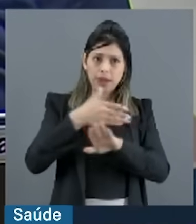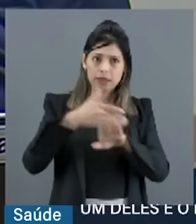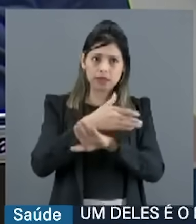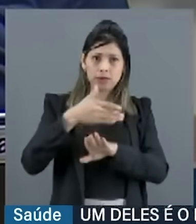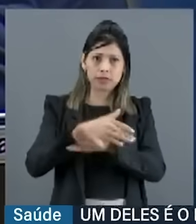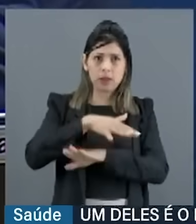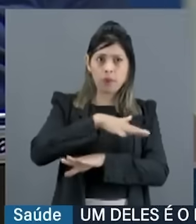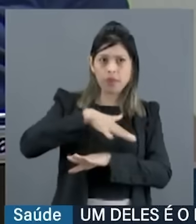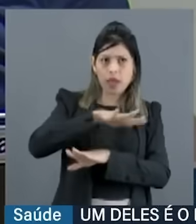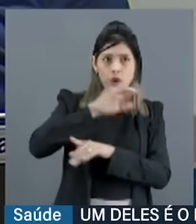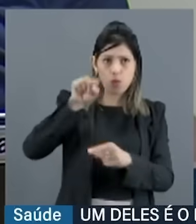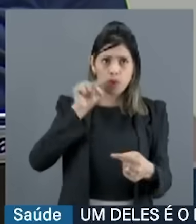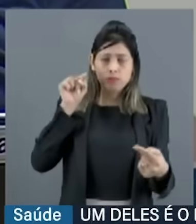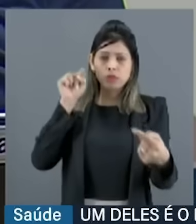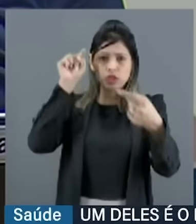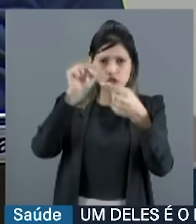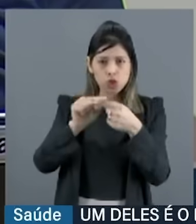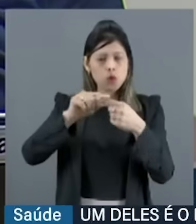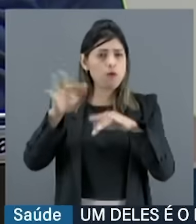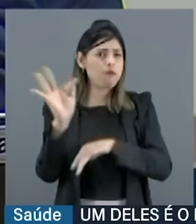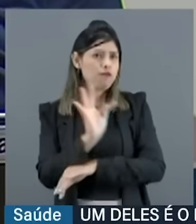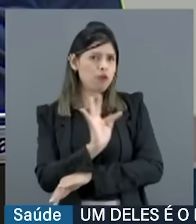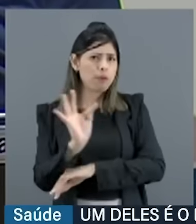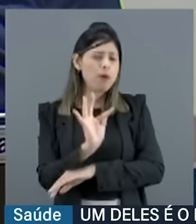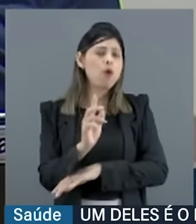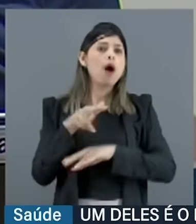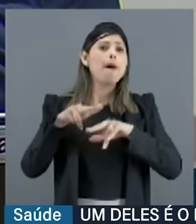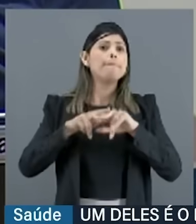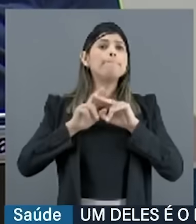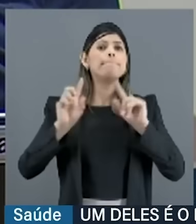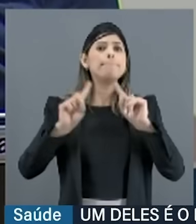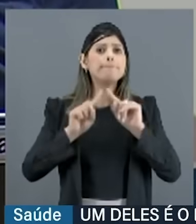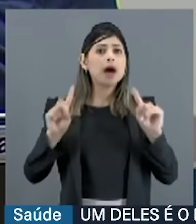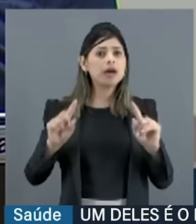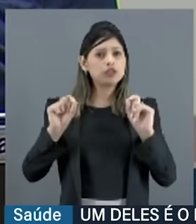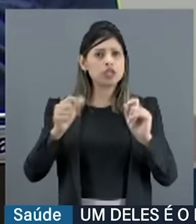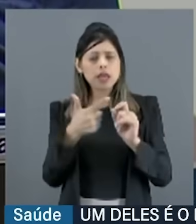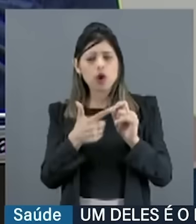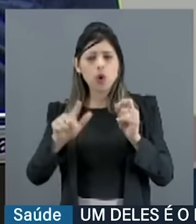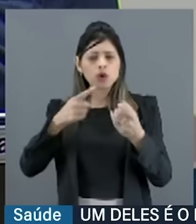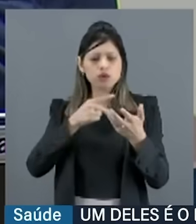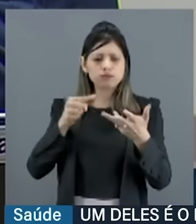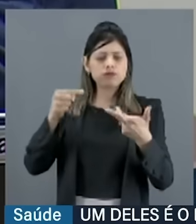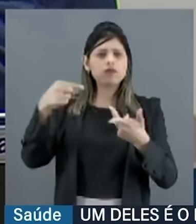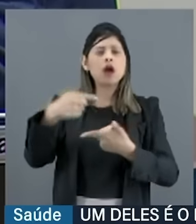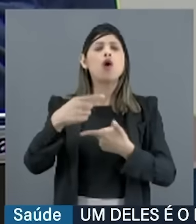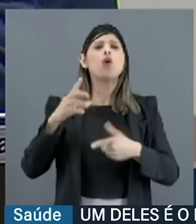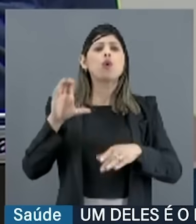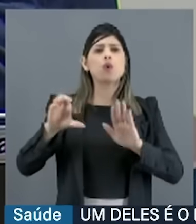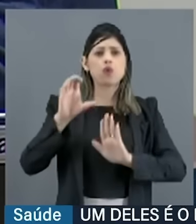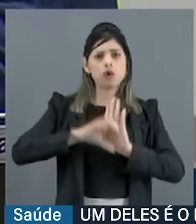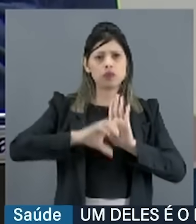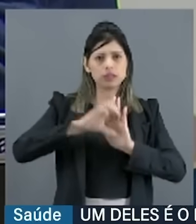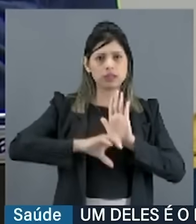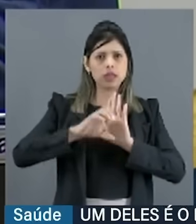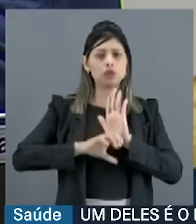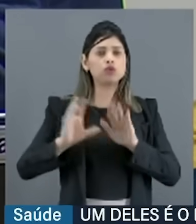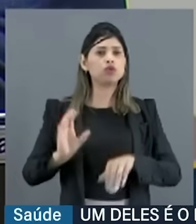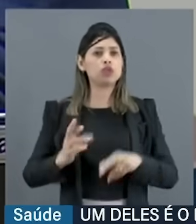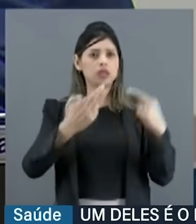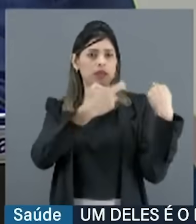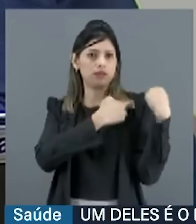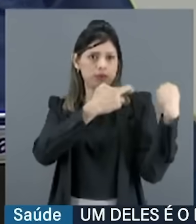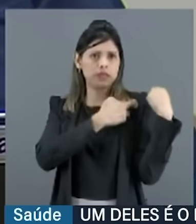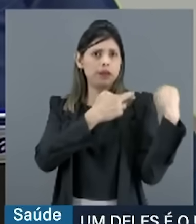linha da teoria objetivo formal. Modernamente, têm sido admitidos outros conceitos de autor, como a teoria do domínio de